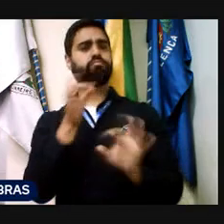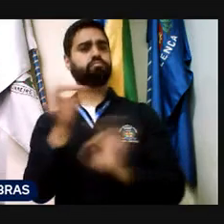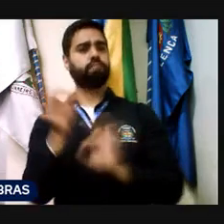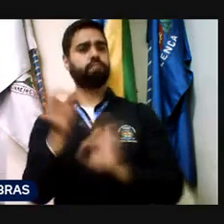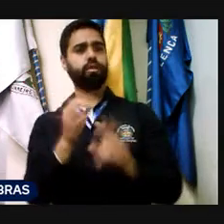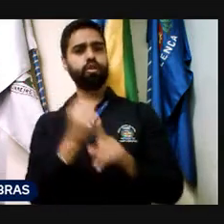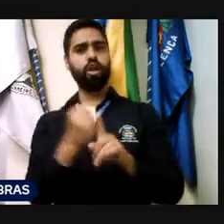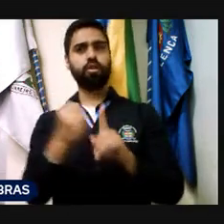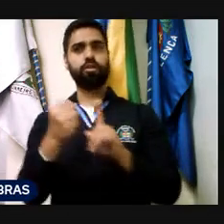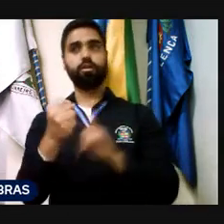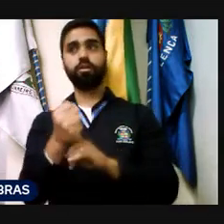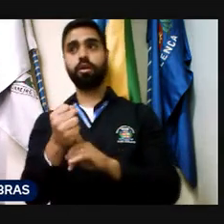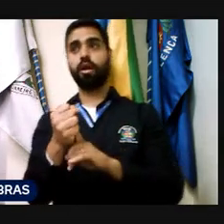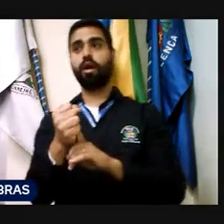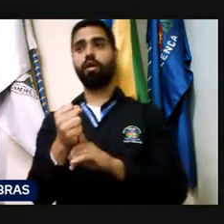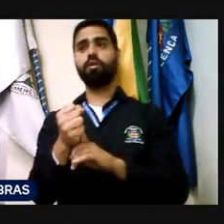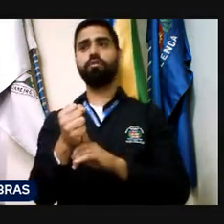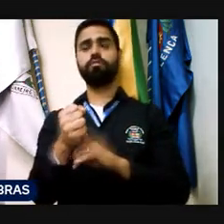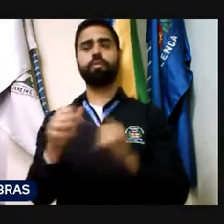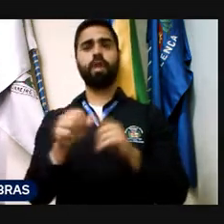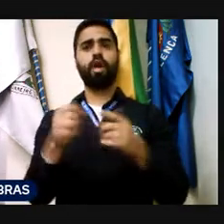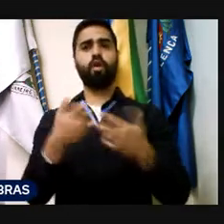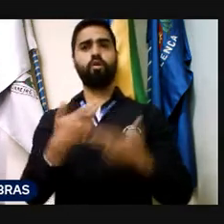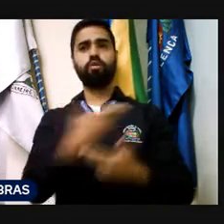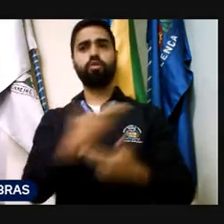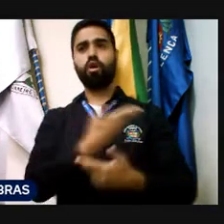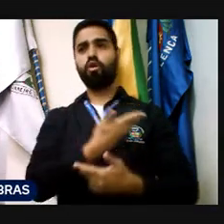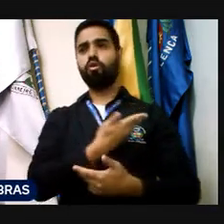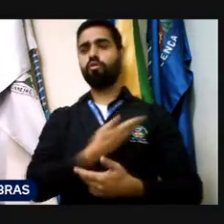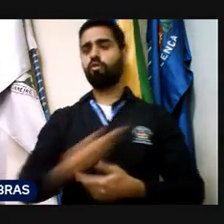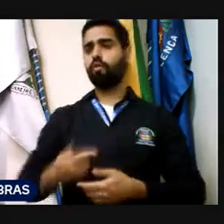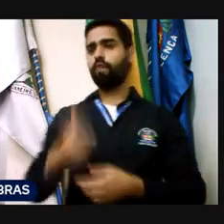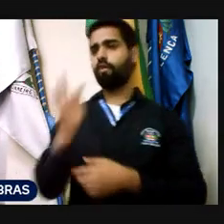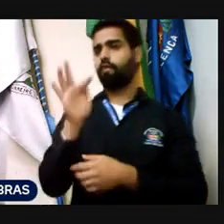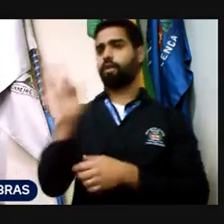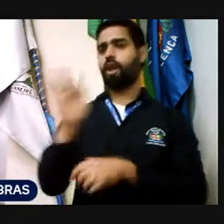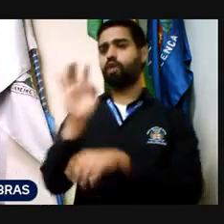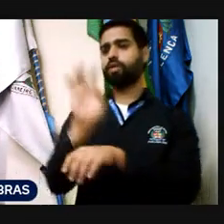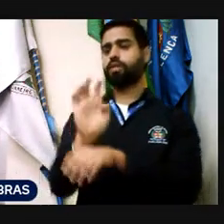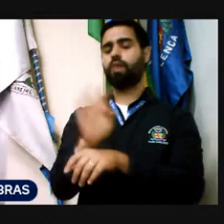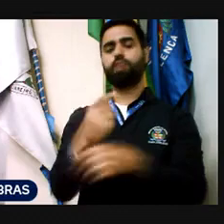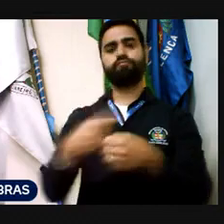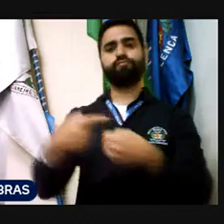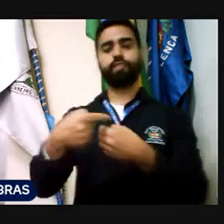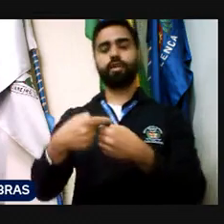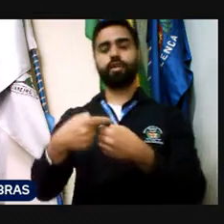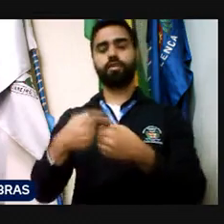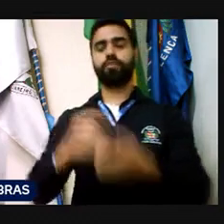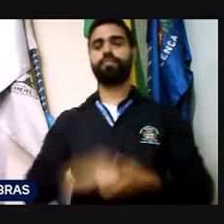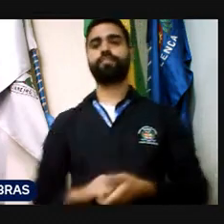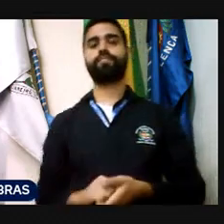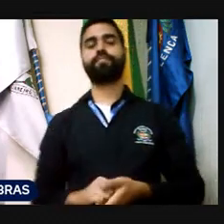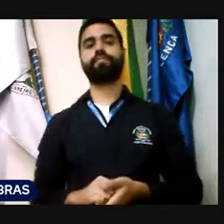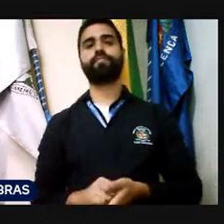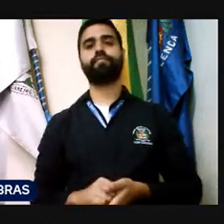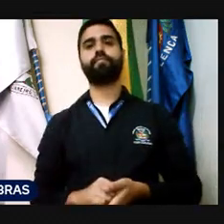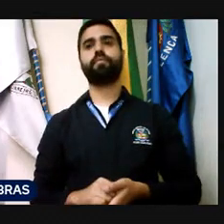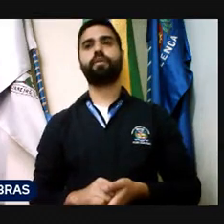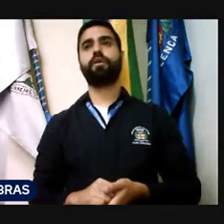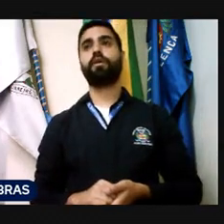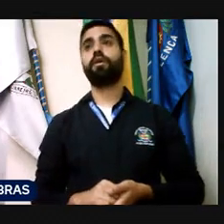sociais pertencentes a órgãos oficiais, como governo federal, estadual e municipal. Parágrafo 1º.